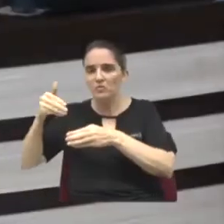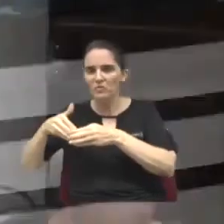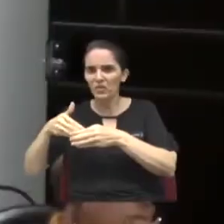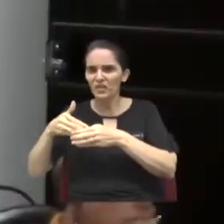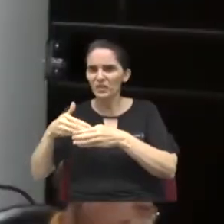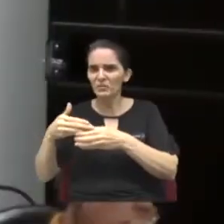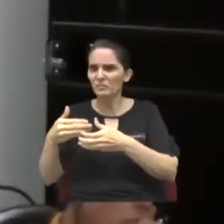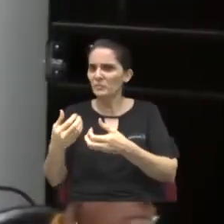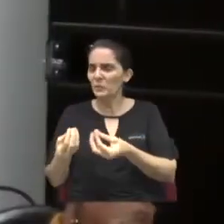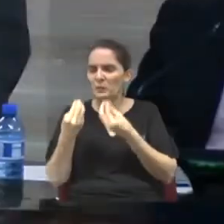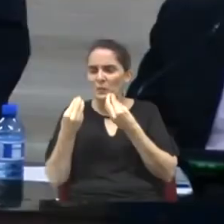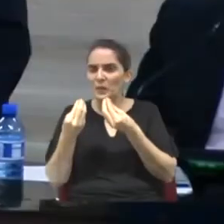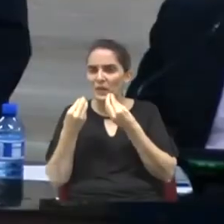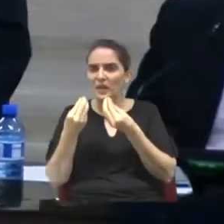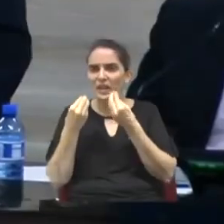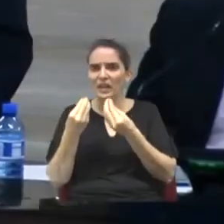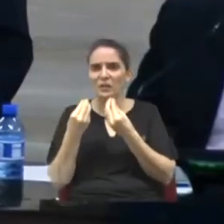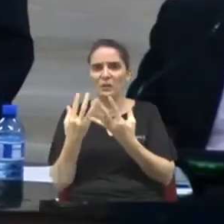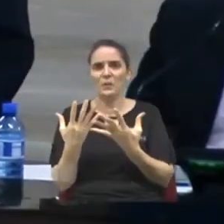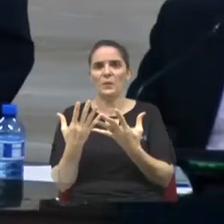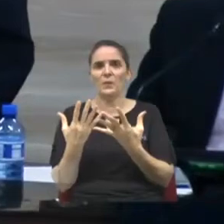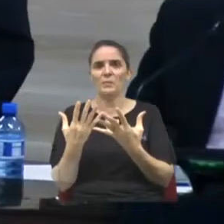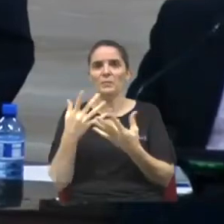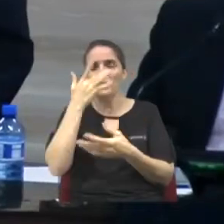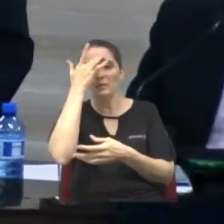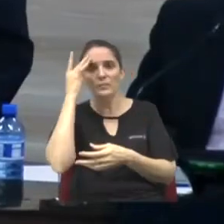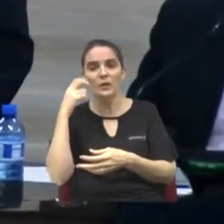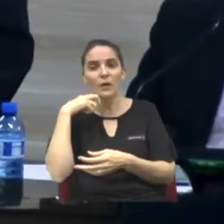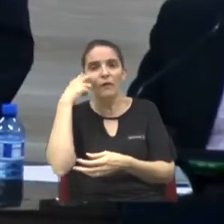pessoa tem até vergonha de recolher você para dentro da casa dela, achando que é a casa dela que é suja.